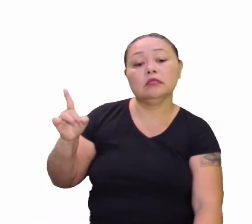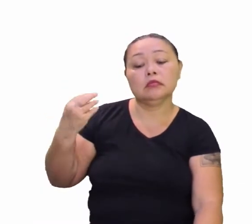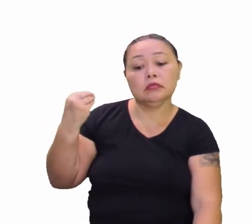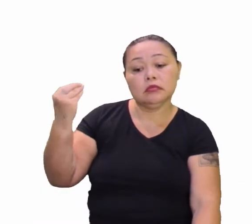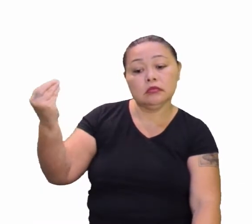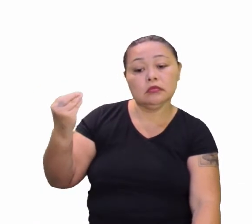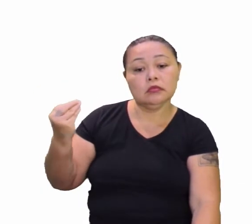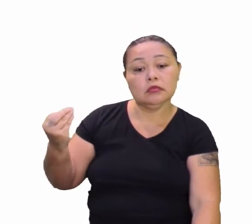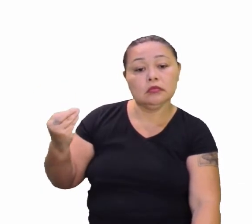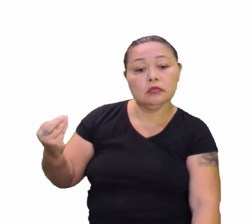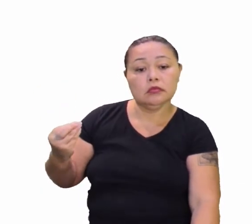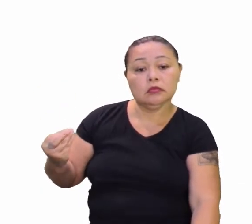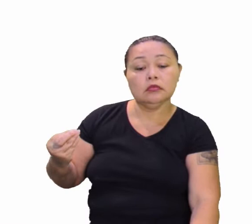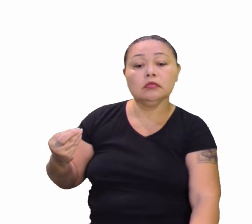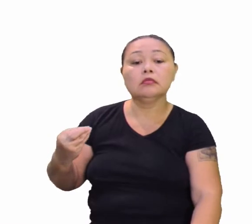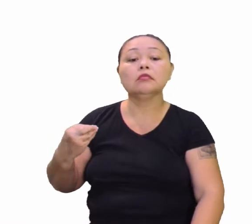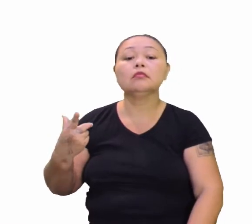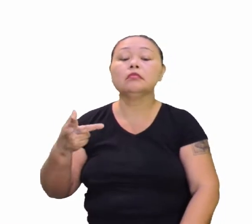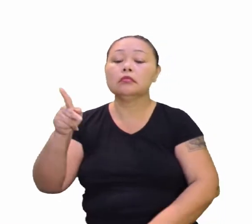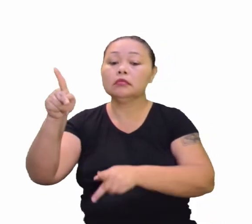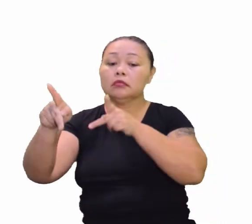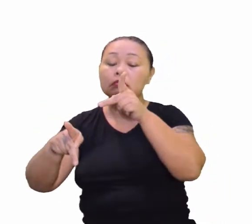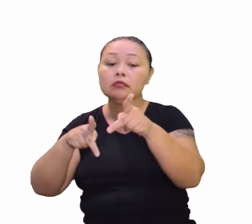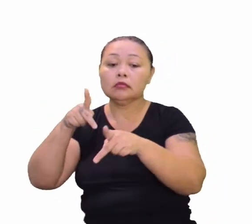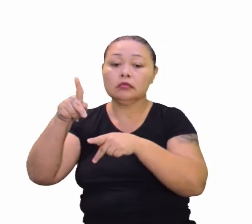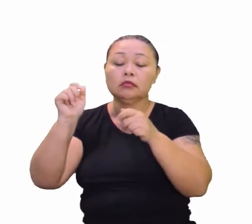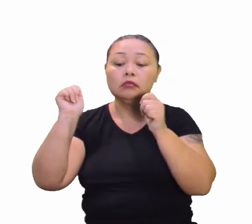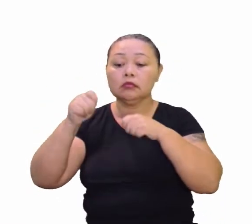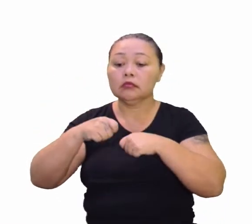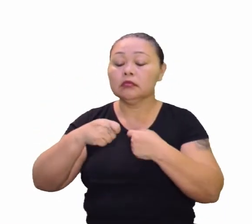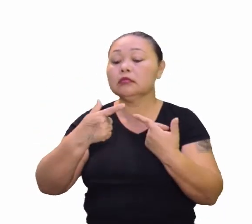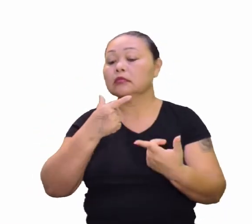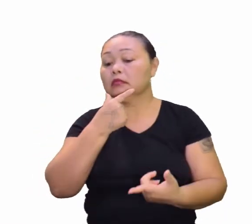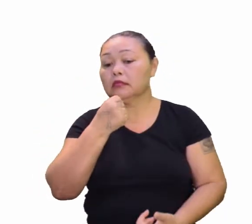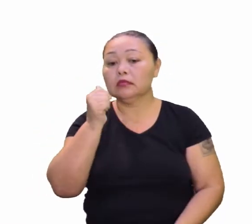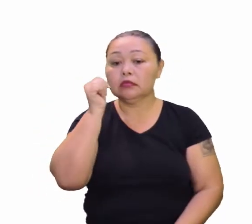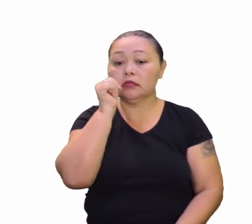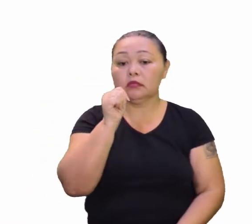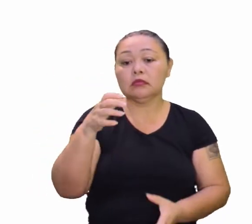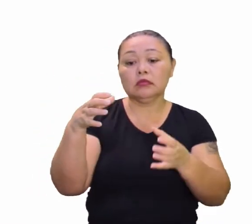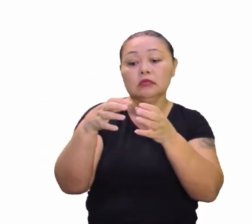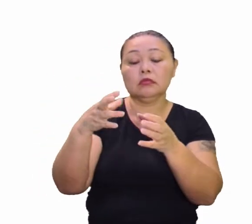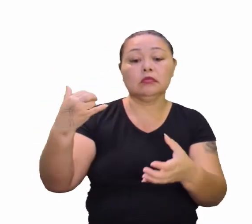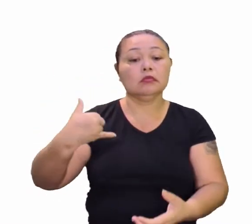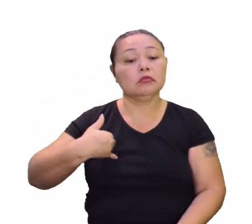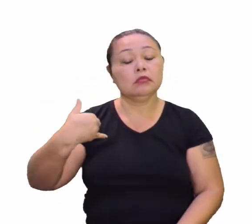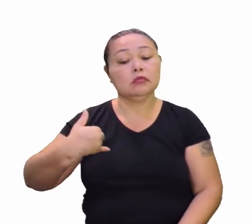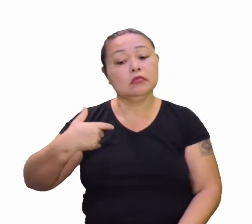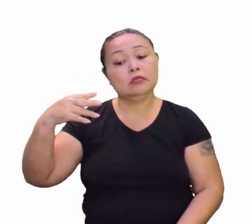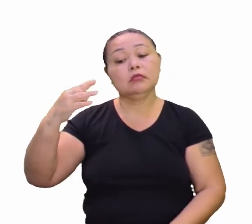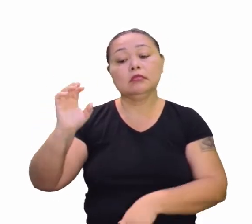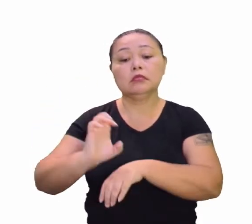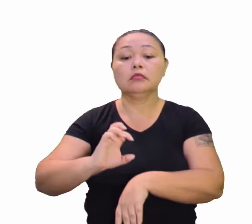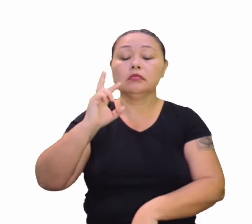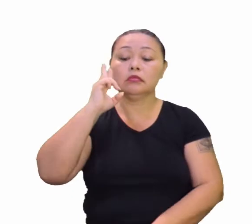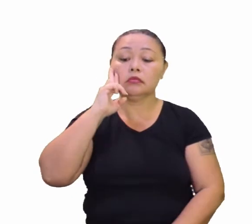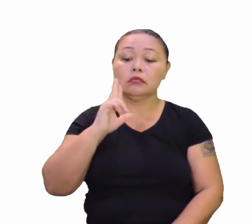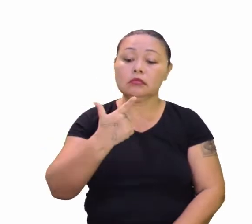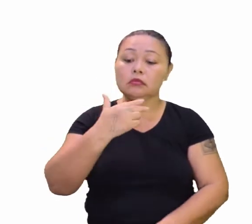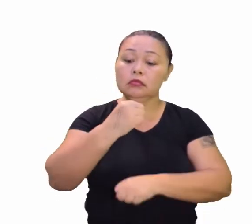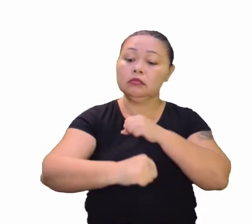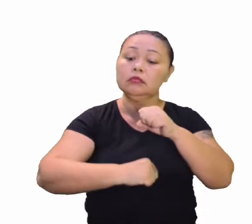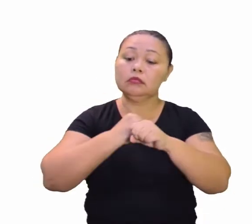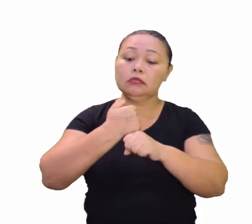Temos aí a distribuição da população por sexo, por grupos de idade em Rondônia em 2000,